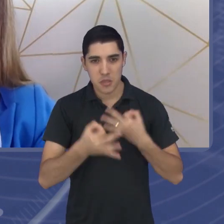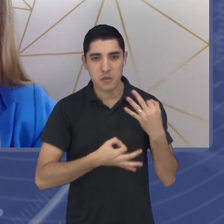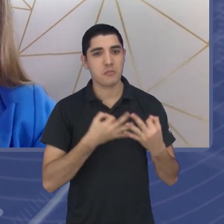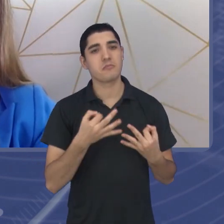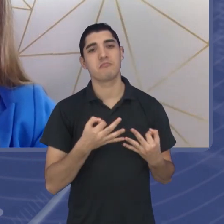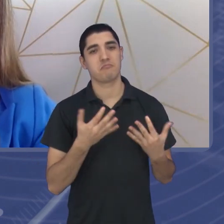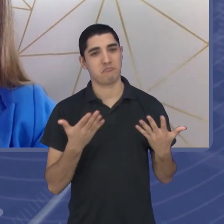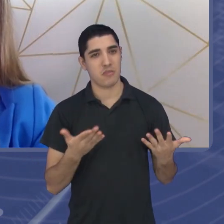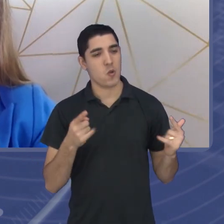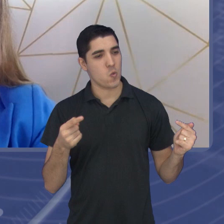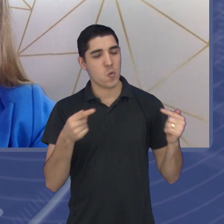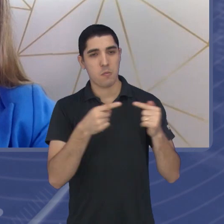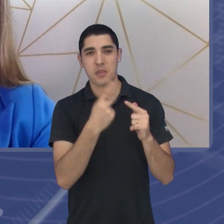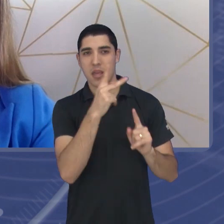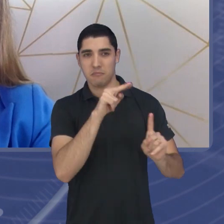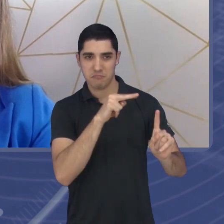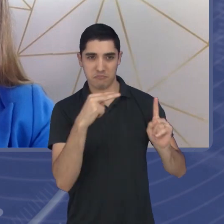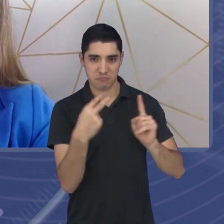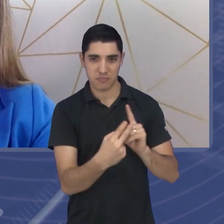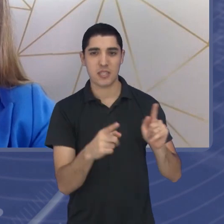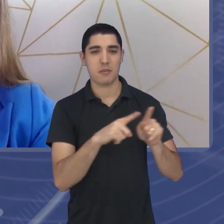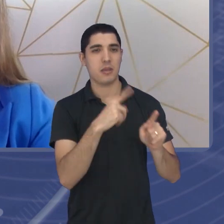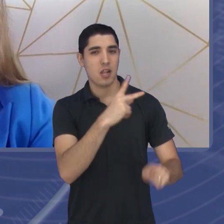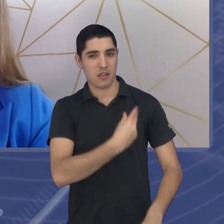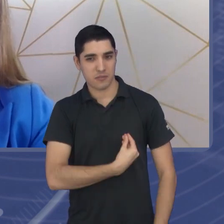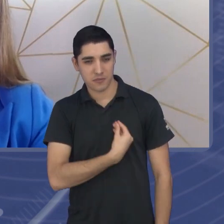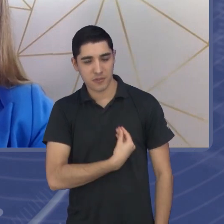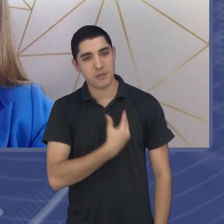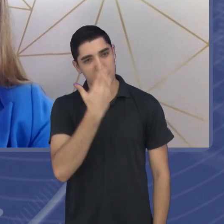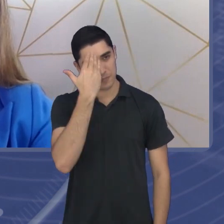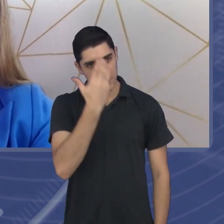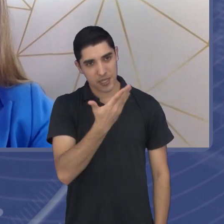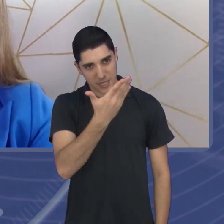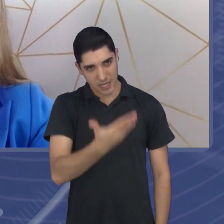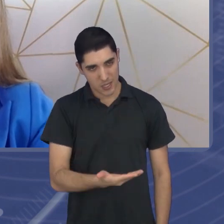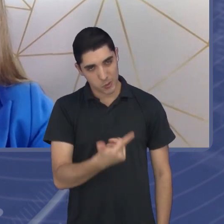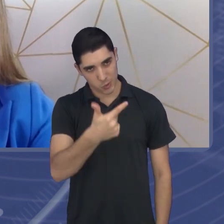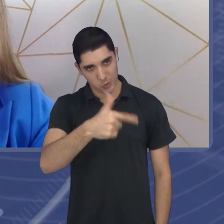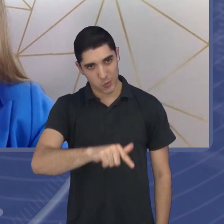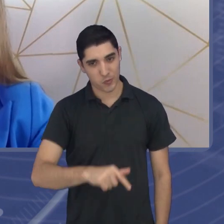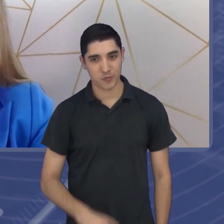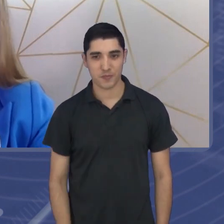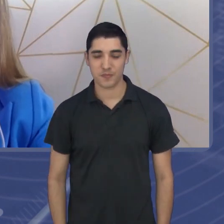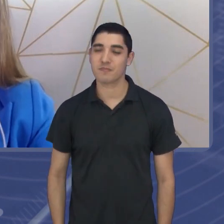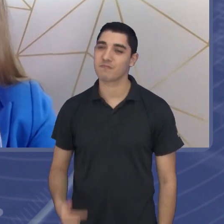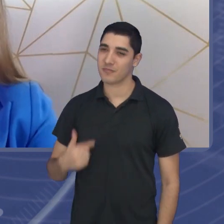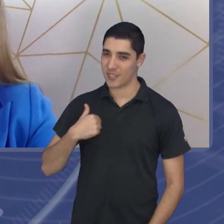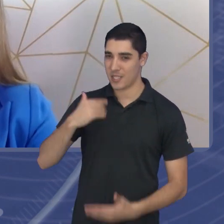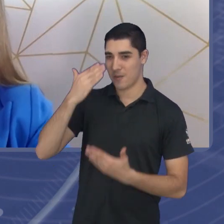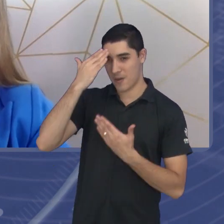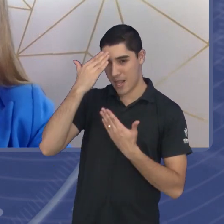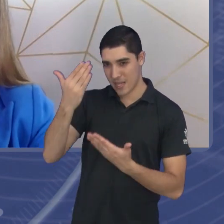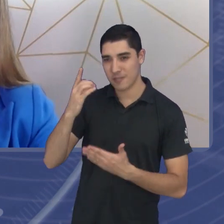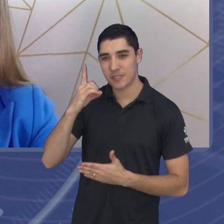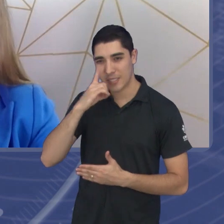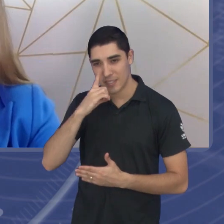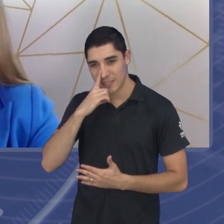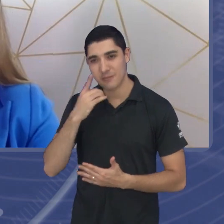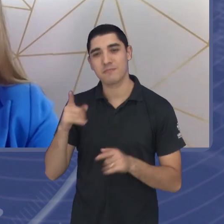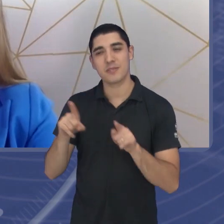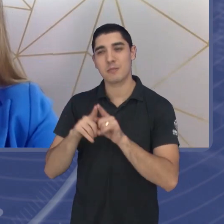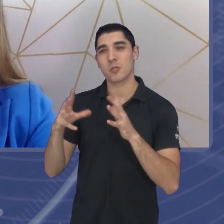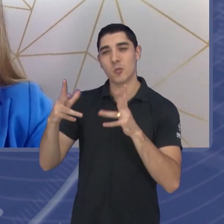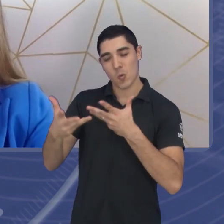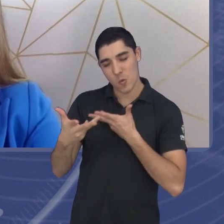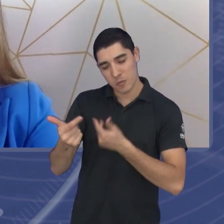com o seu ponto de vista, com a sua realidade. Obrigada mais uma vez, viu? Muito obrigada, Dani, obrigada a todos pelo